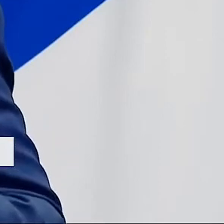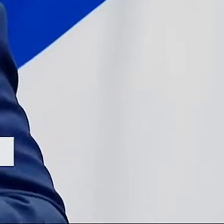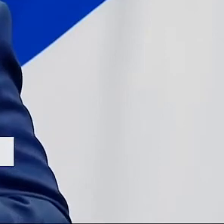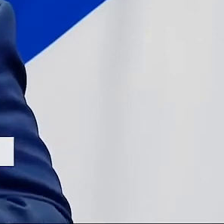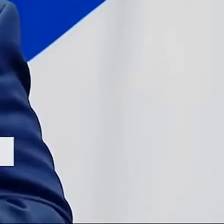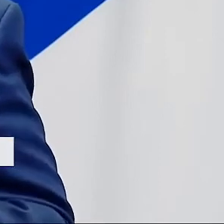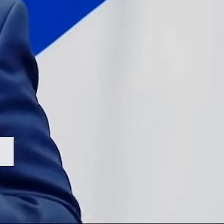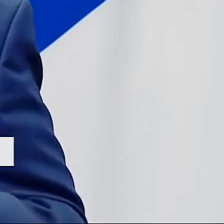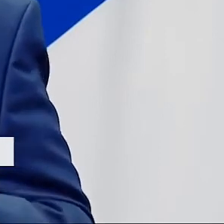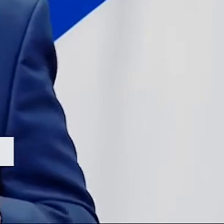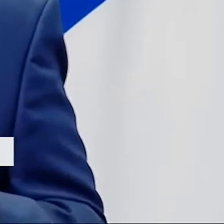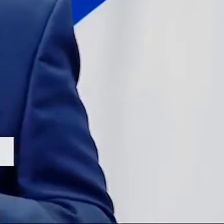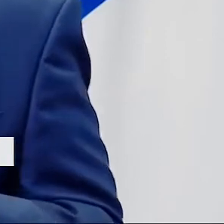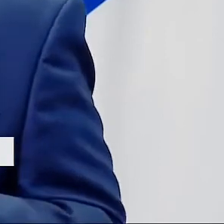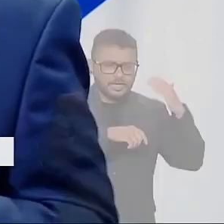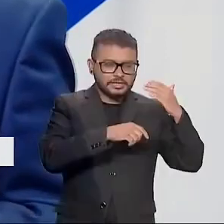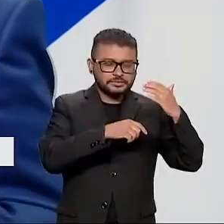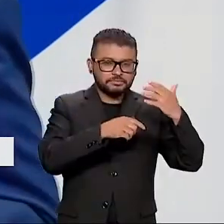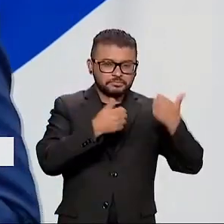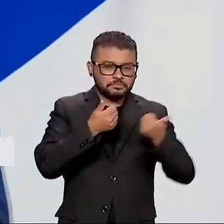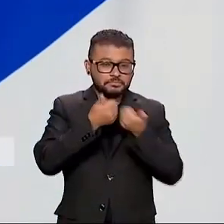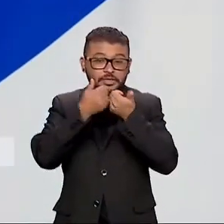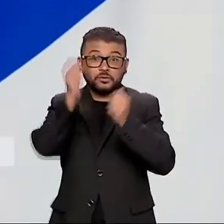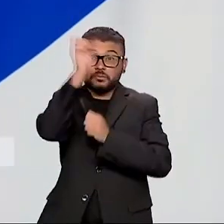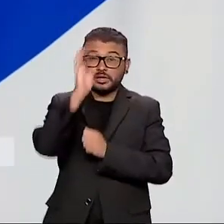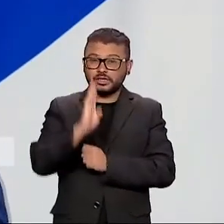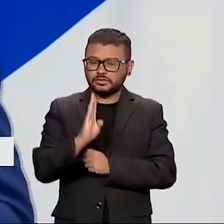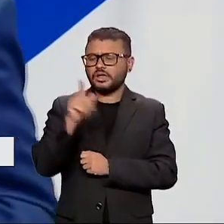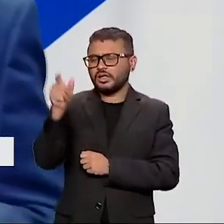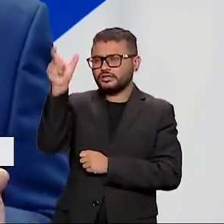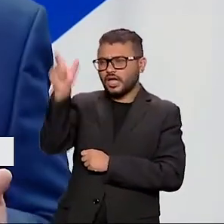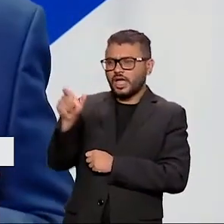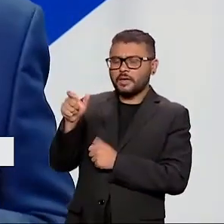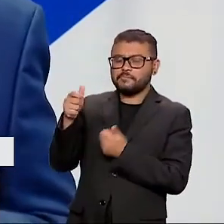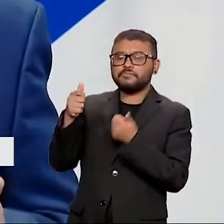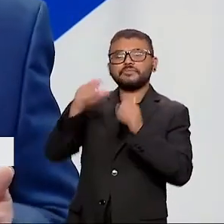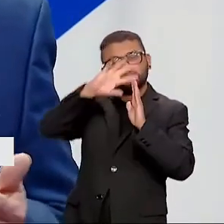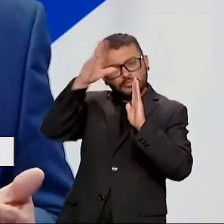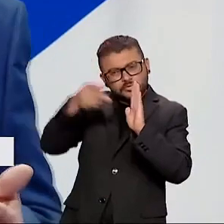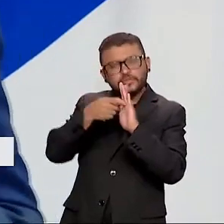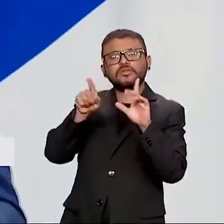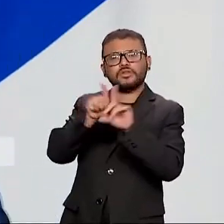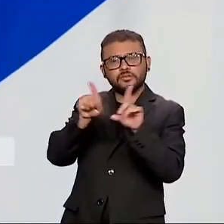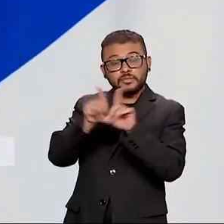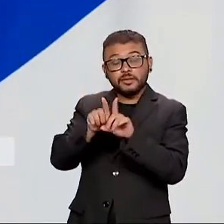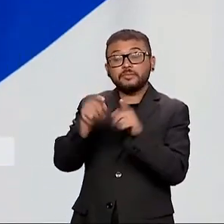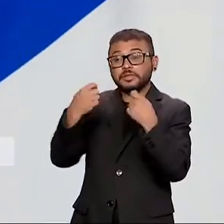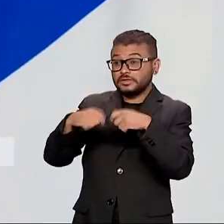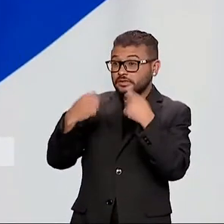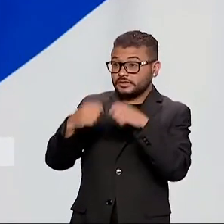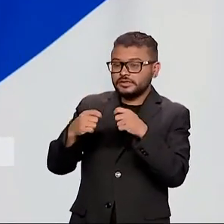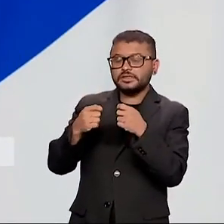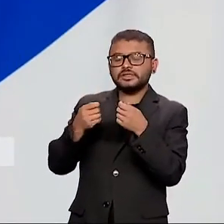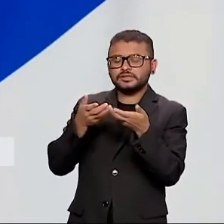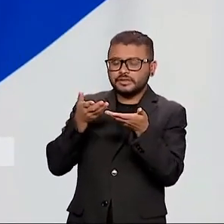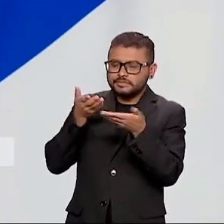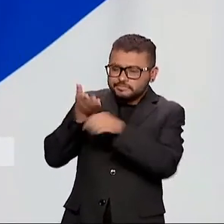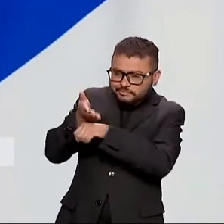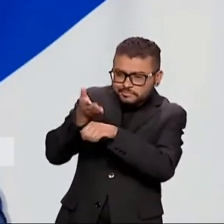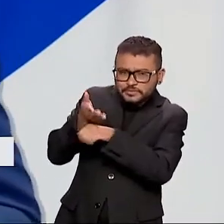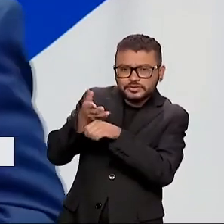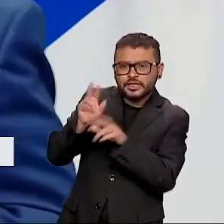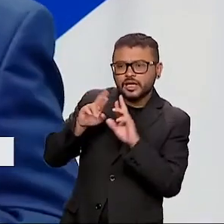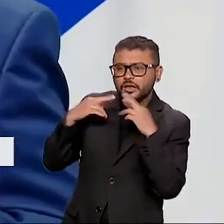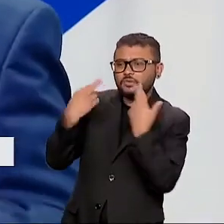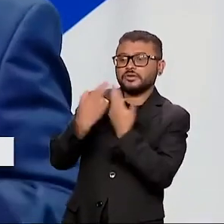preciso notar que a maior fronteira é com o Brasil e eles fazem parte da Amazônia. E, portanto, ele tem que participar desse encontro